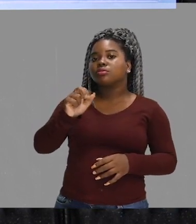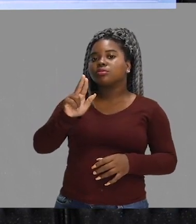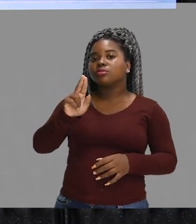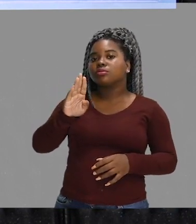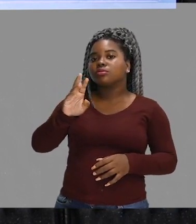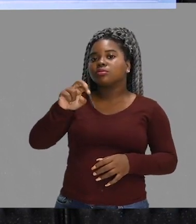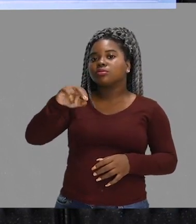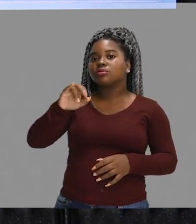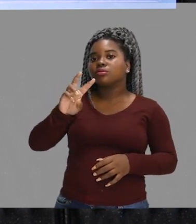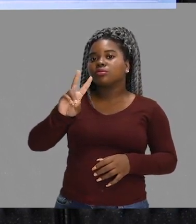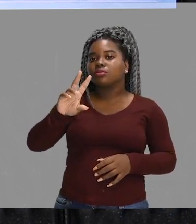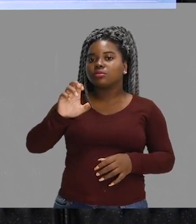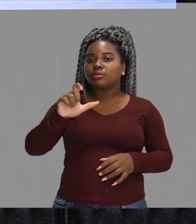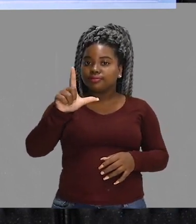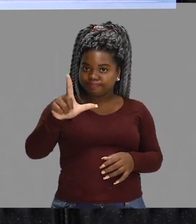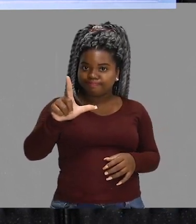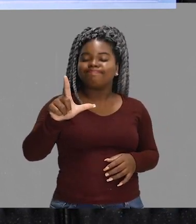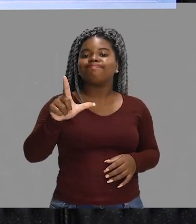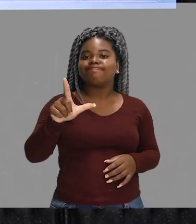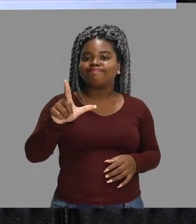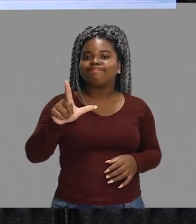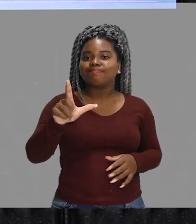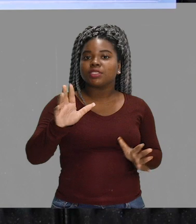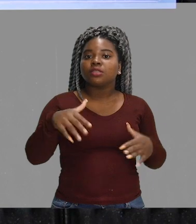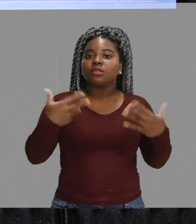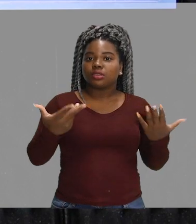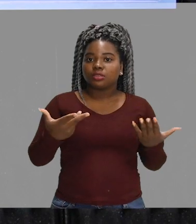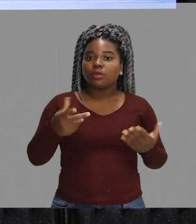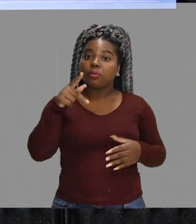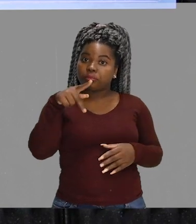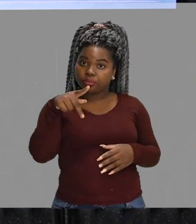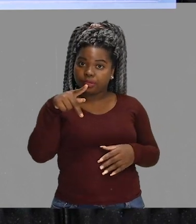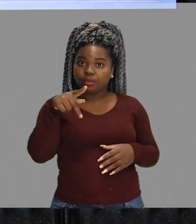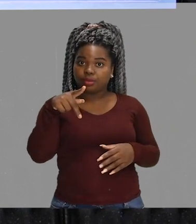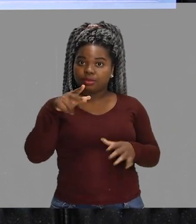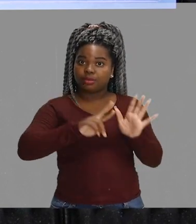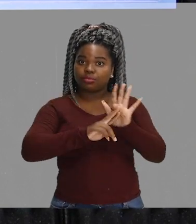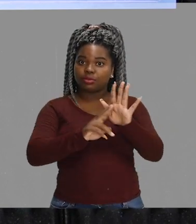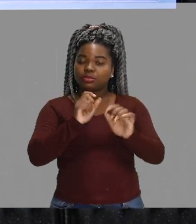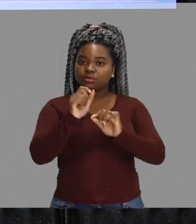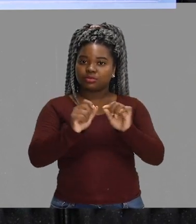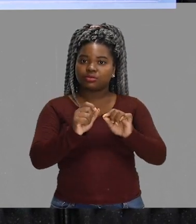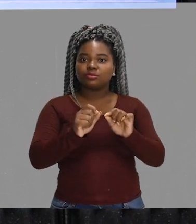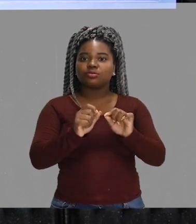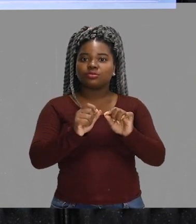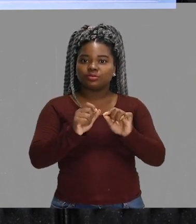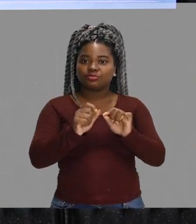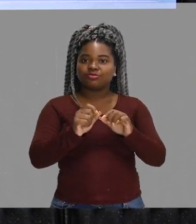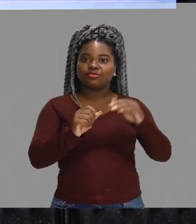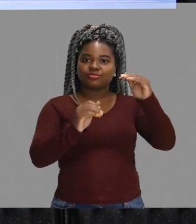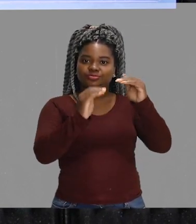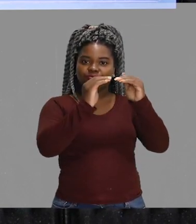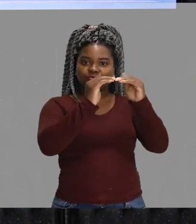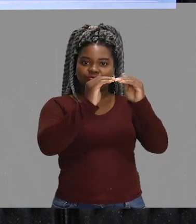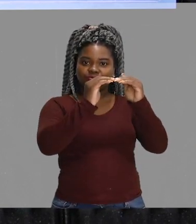só. Então, a gente tem os níveis, os 7 níveis e